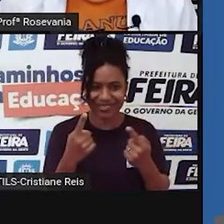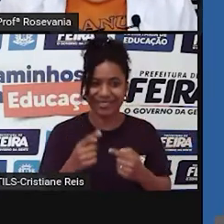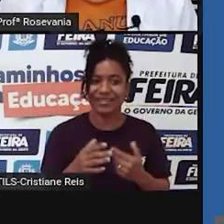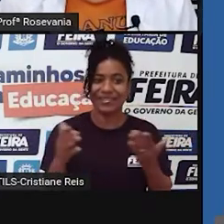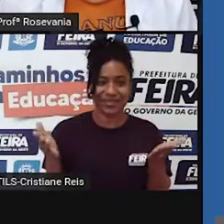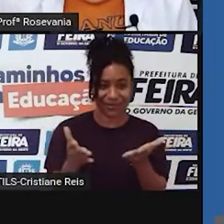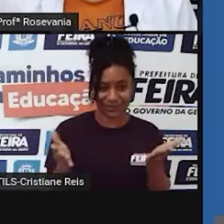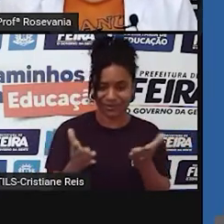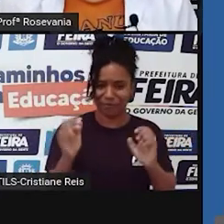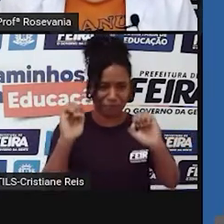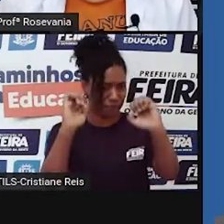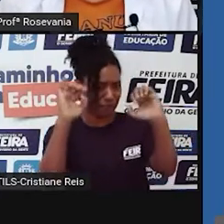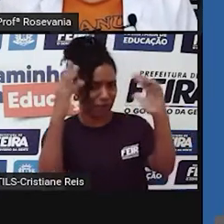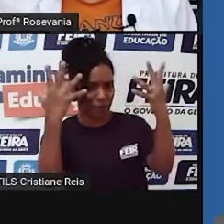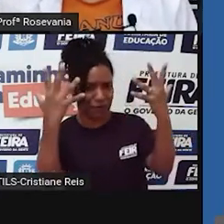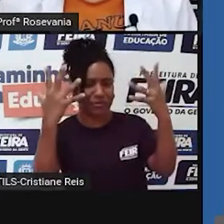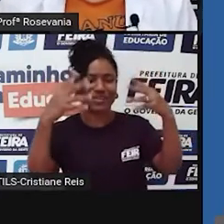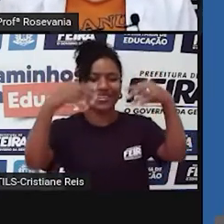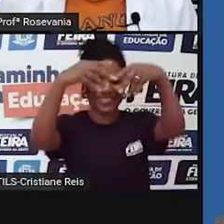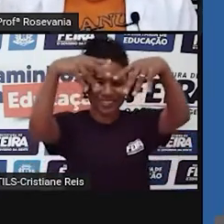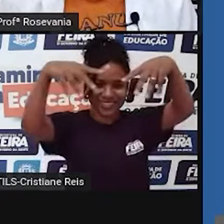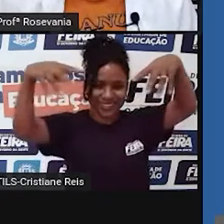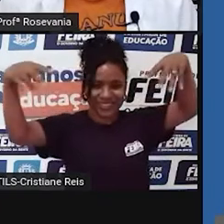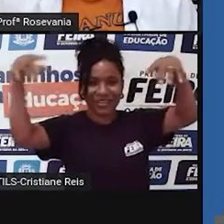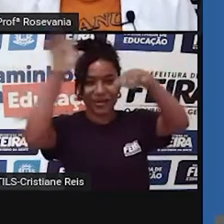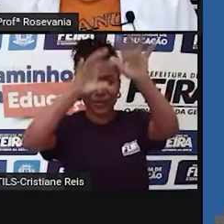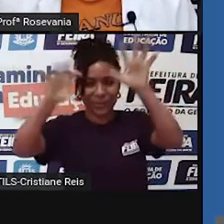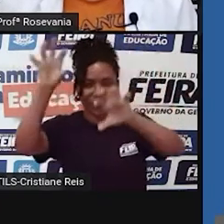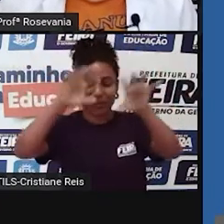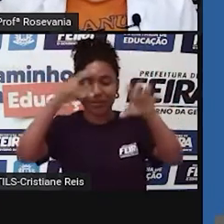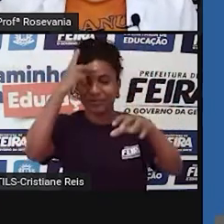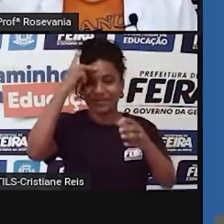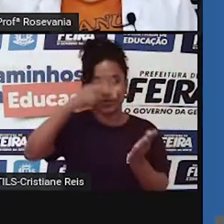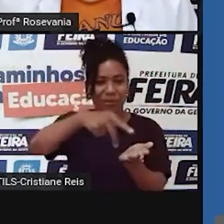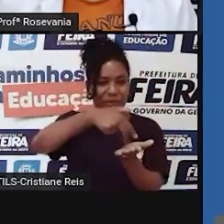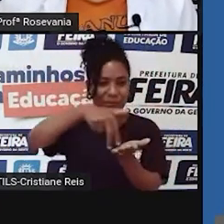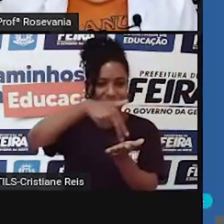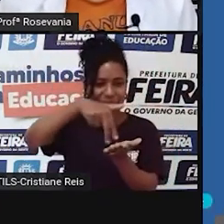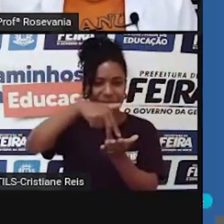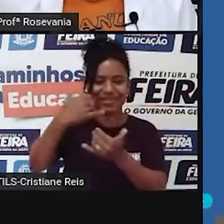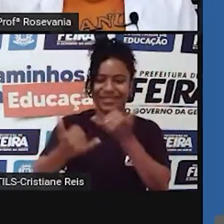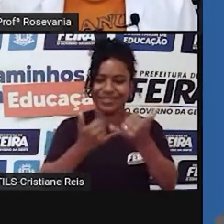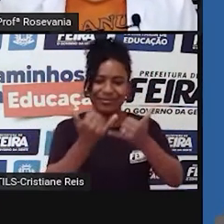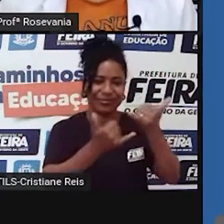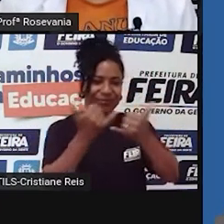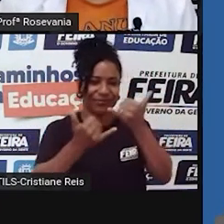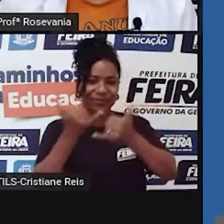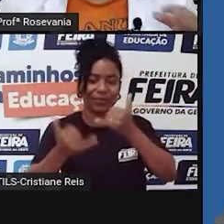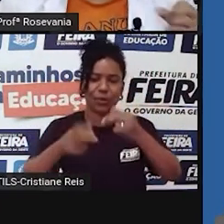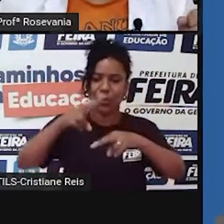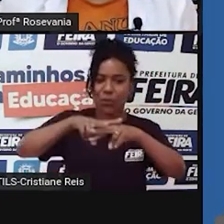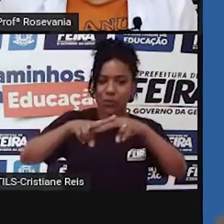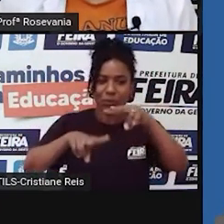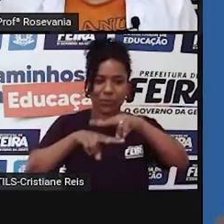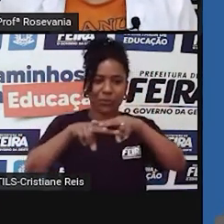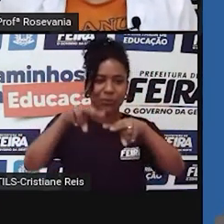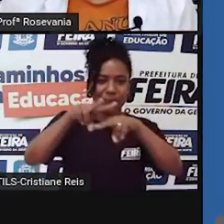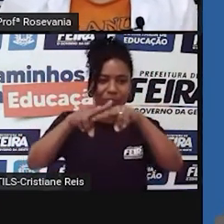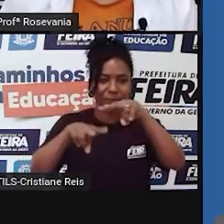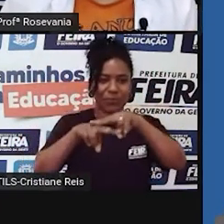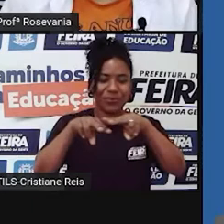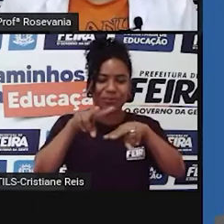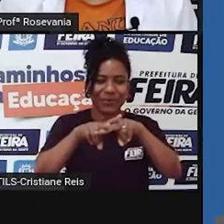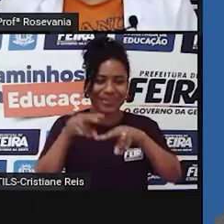clima, assim, meio festeiro, né, com bandeirolas, né, com pessoas dançando, brincando, a fogueirinha para esquentar, aquele